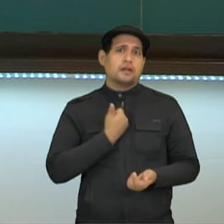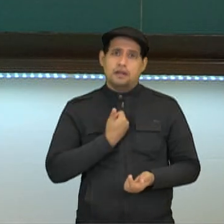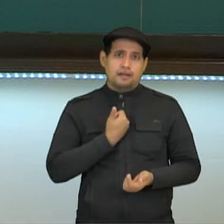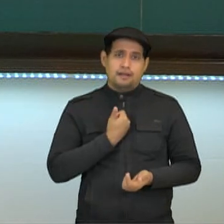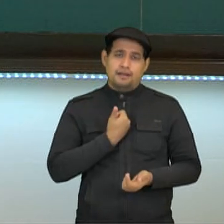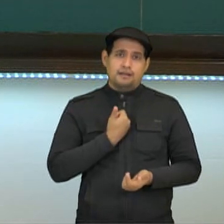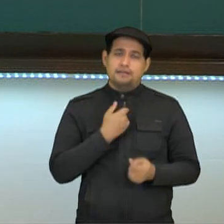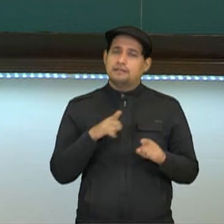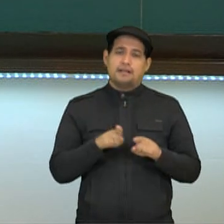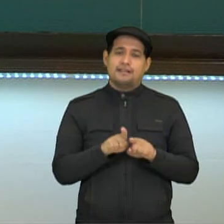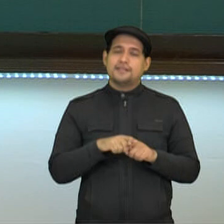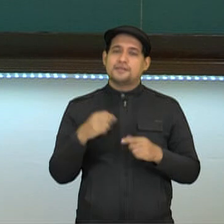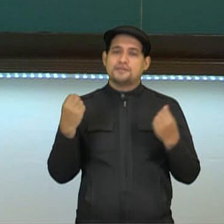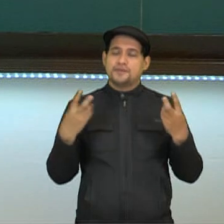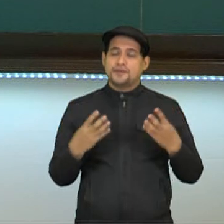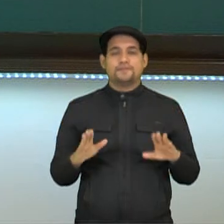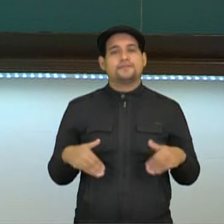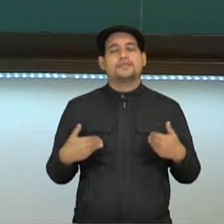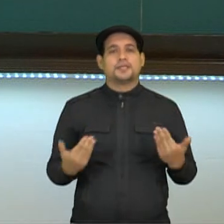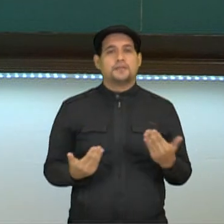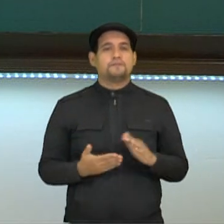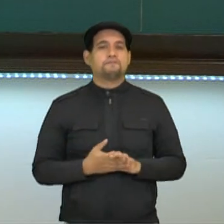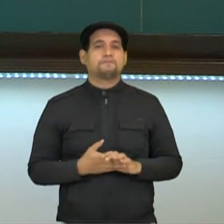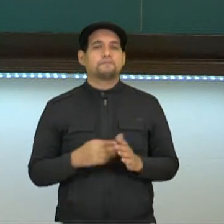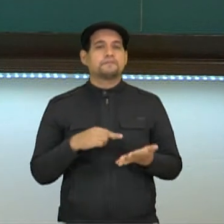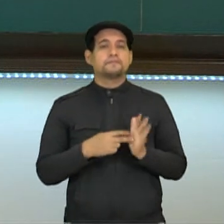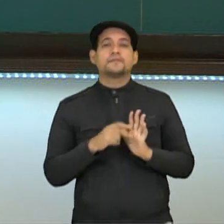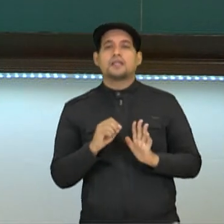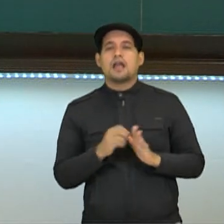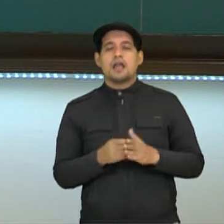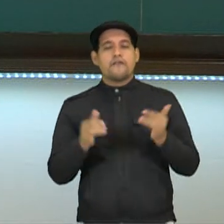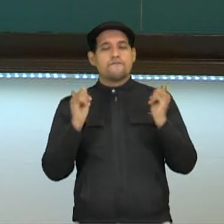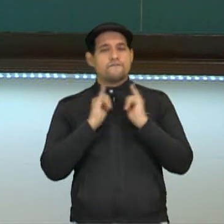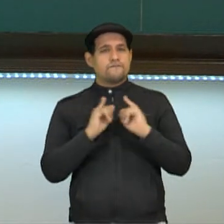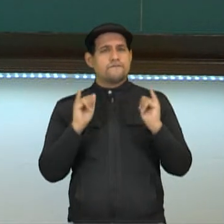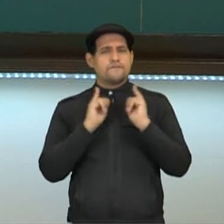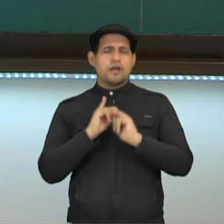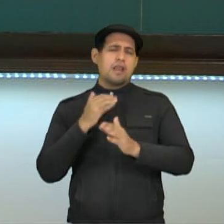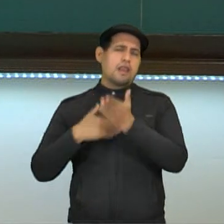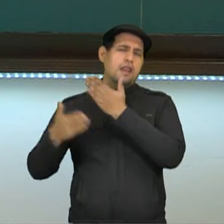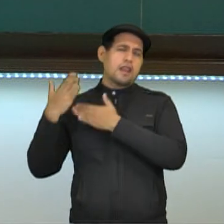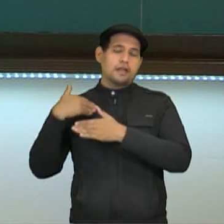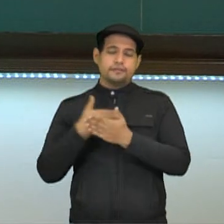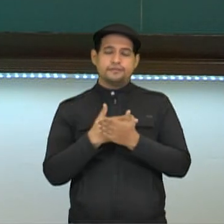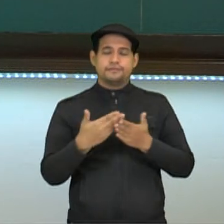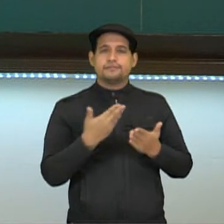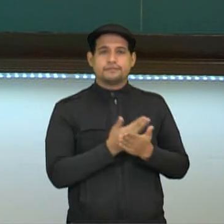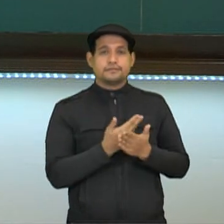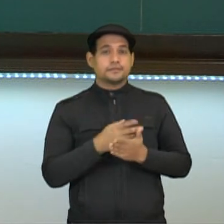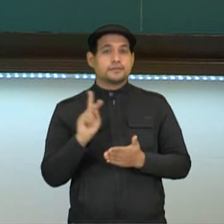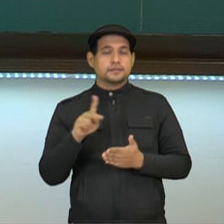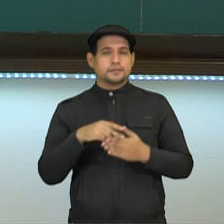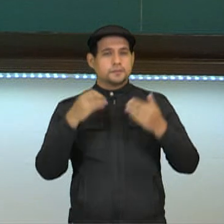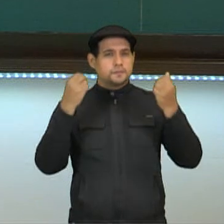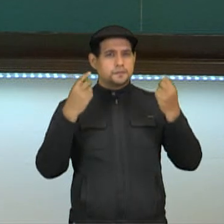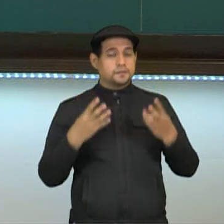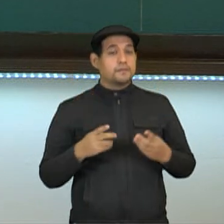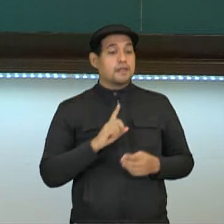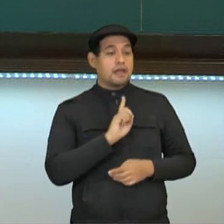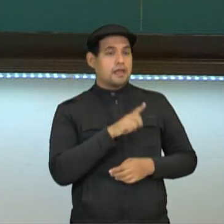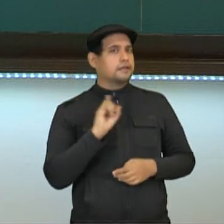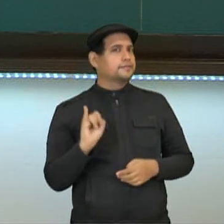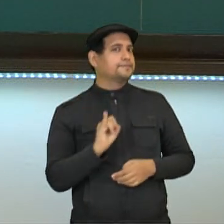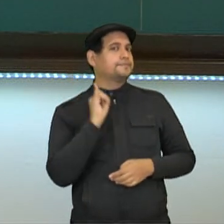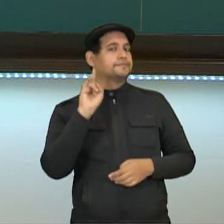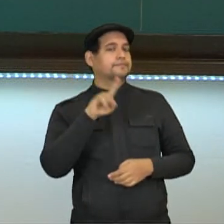havia explicado isso? Então, são aquelas informações que lá no começo da aula a teacher disse. É